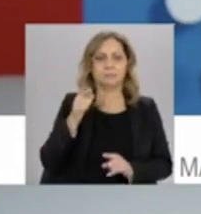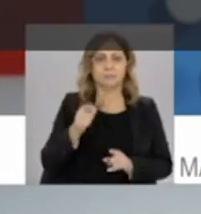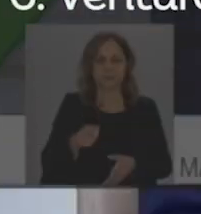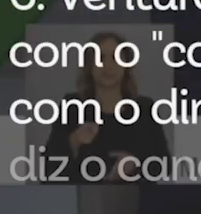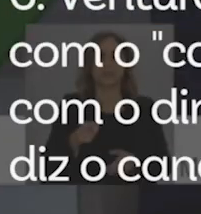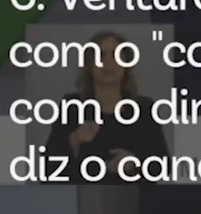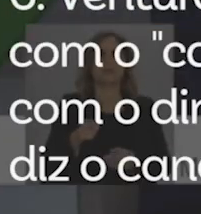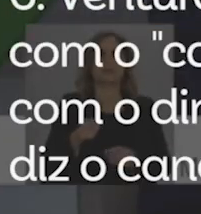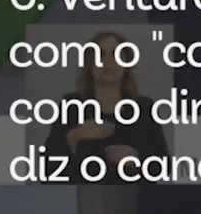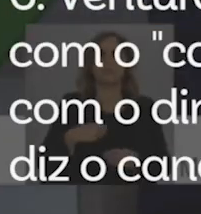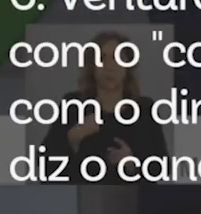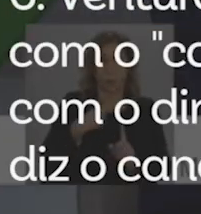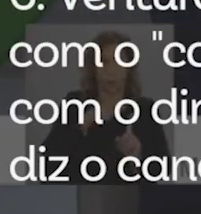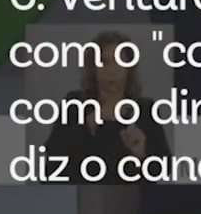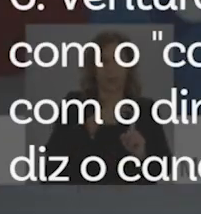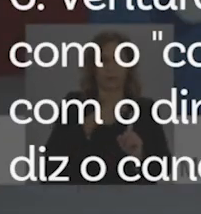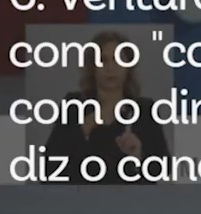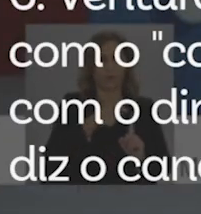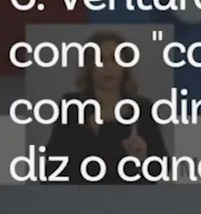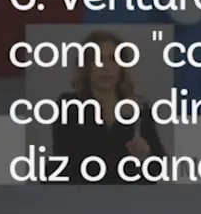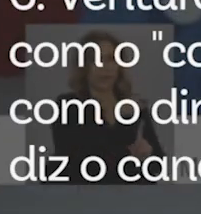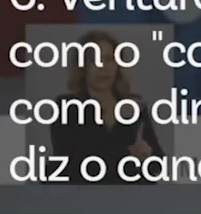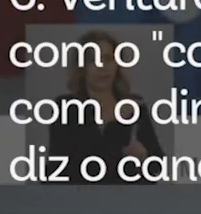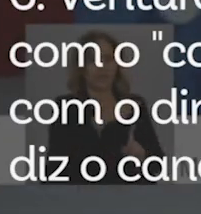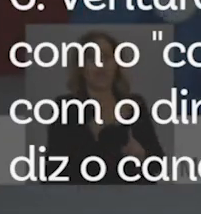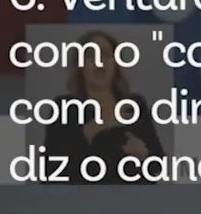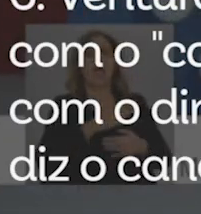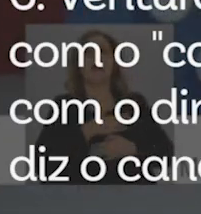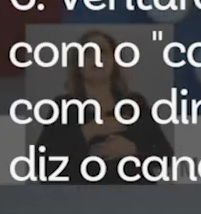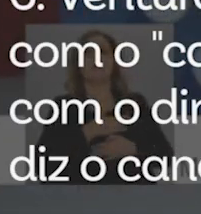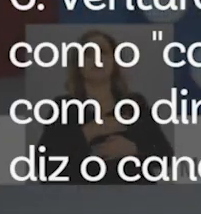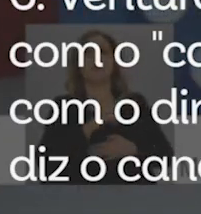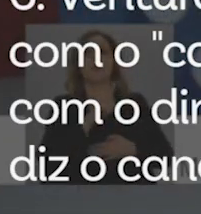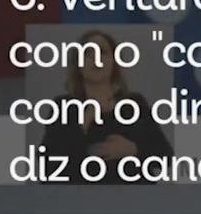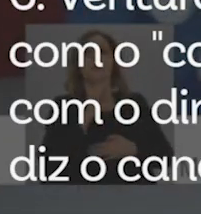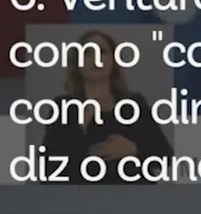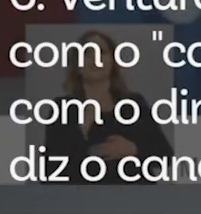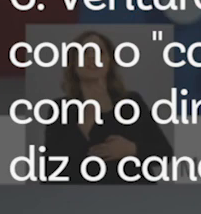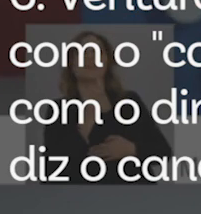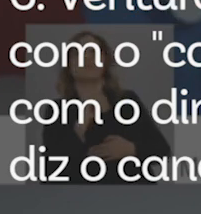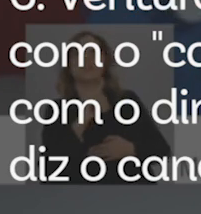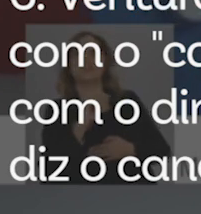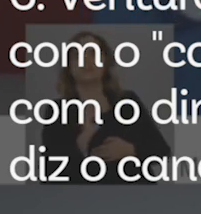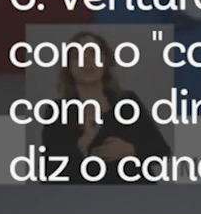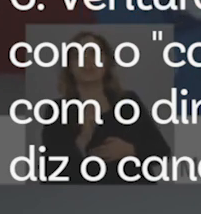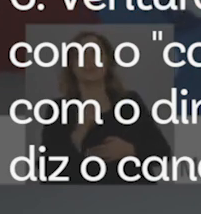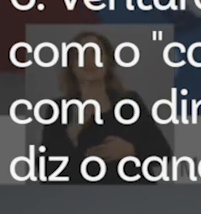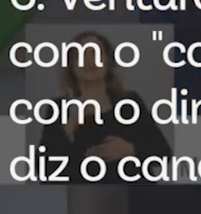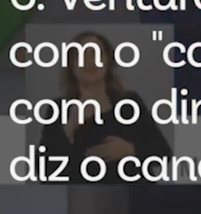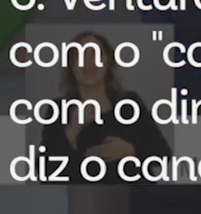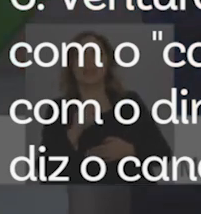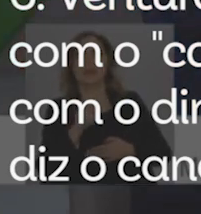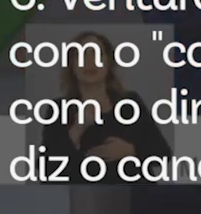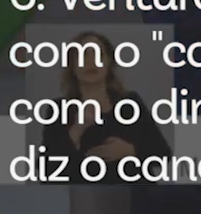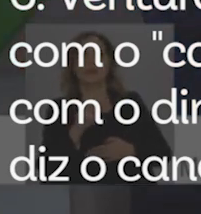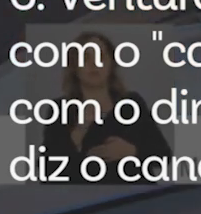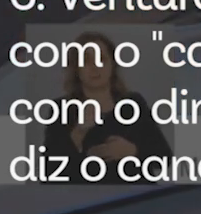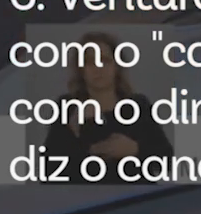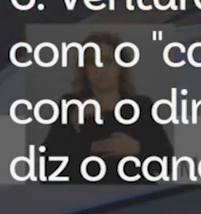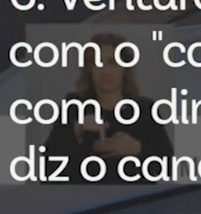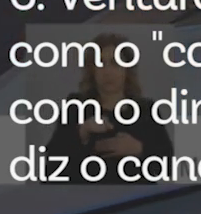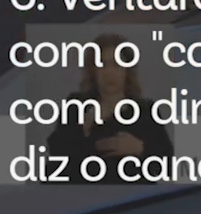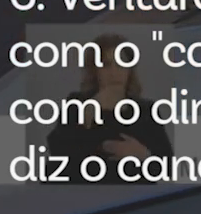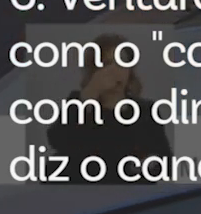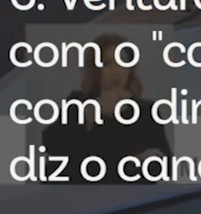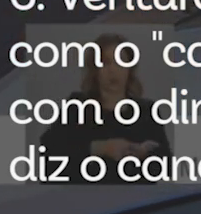preocupar, André Ventura, é o calote que o seu amigo, Luís Vieira, deixou no Novo Banco, 225 milhões de euros. Não, estou a